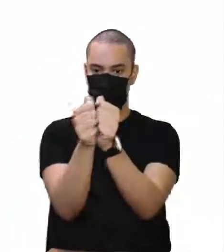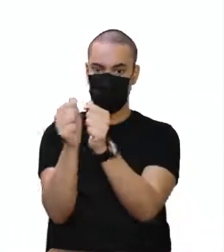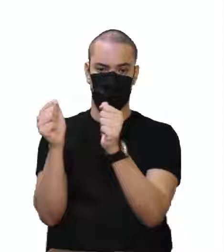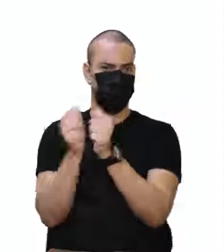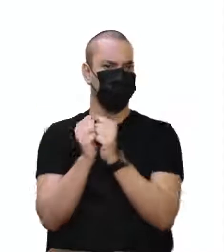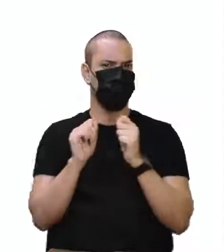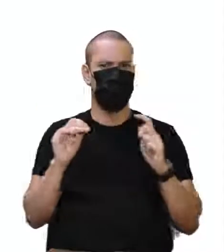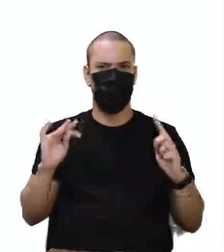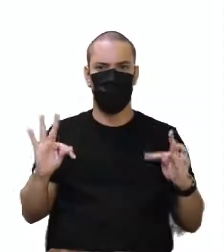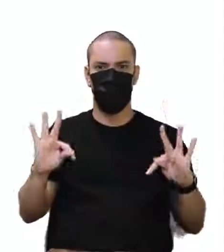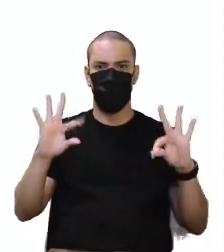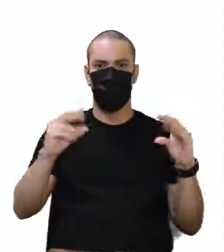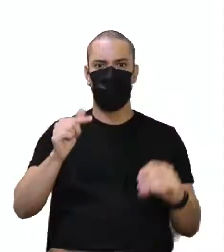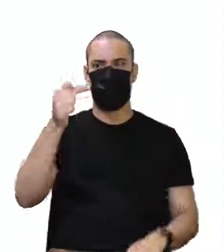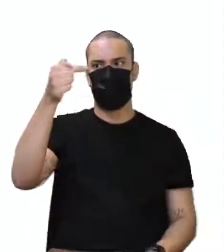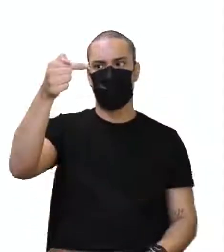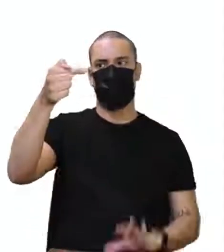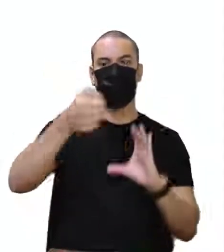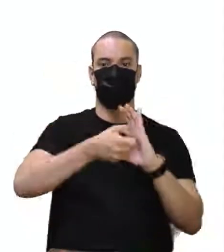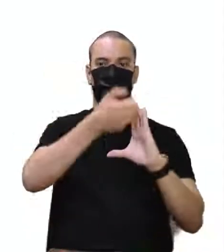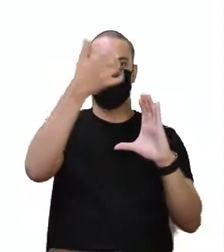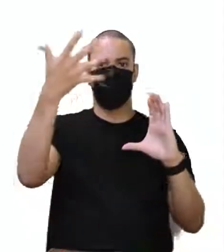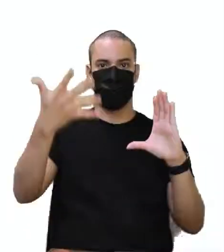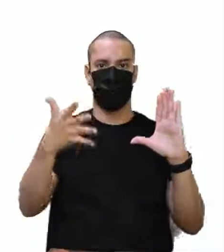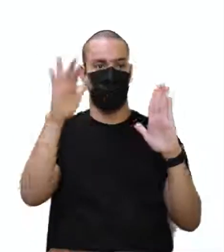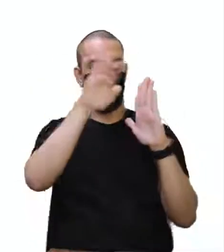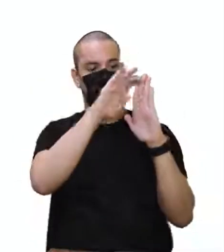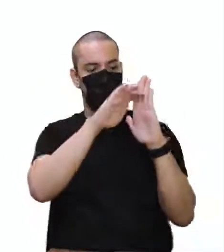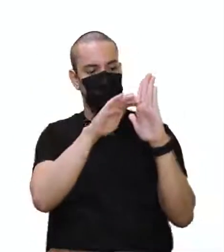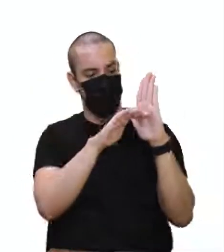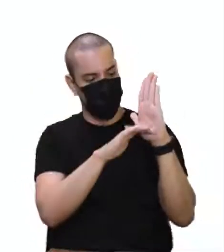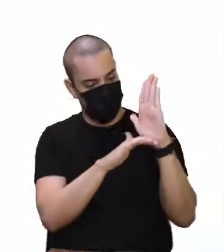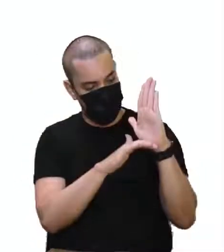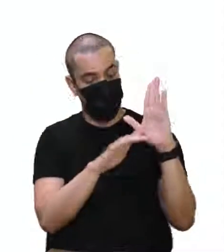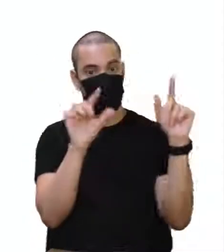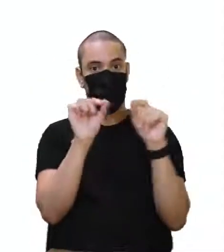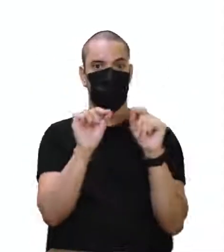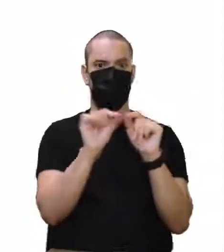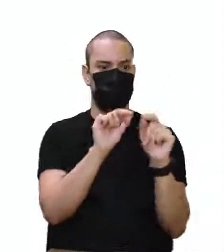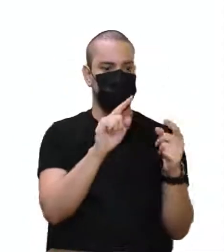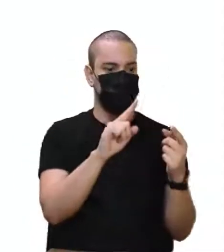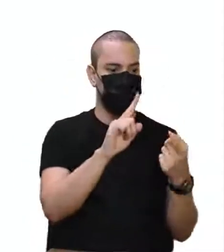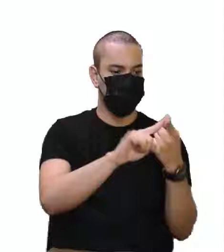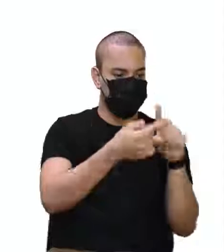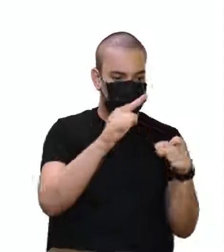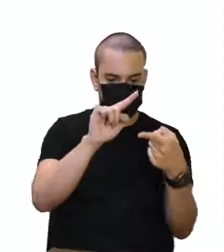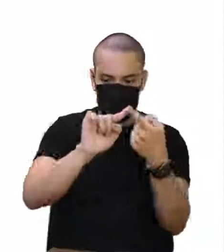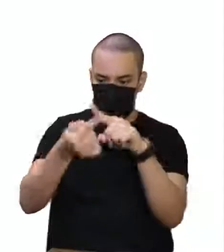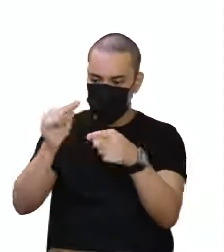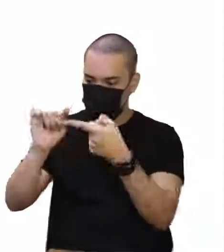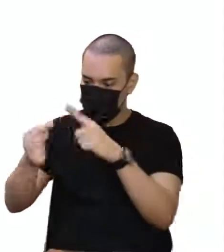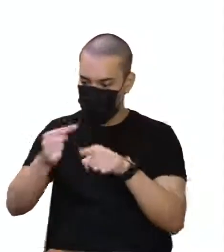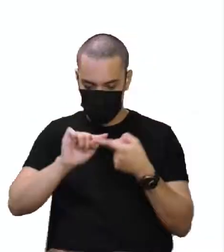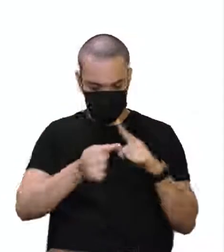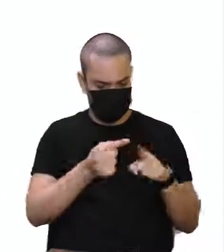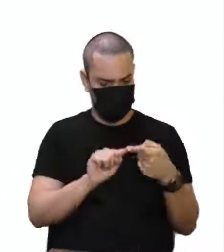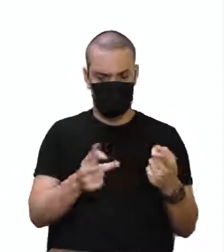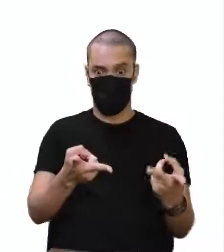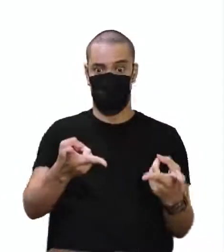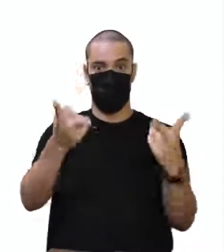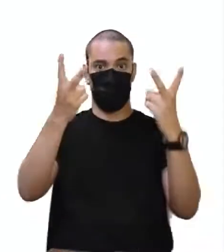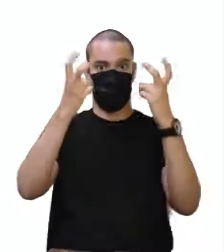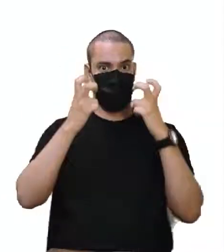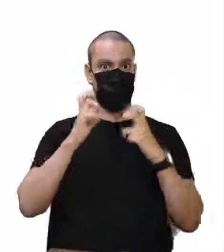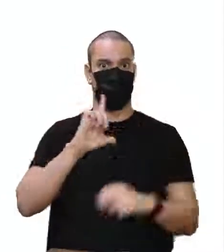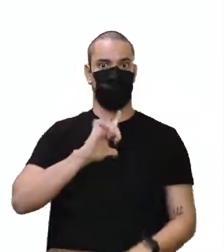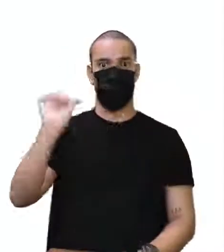aquelas 7 características, ele foi fazendo os cruzamentos e ele viu que quando você tinha